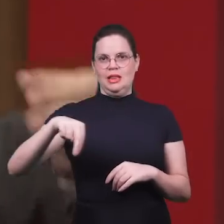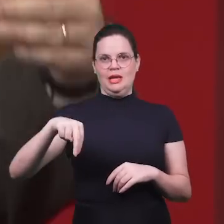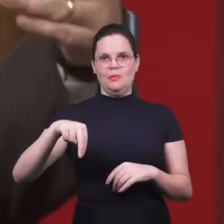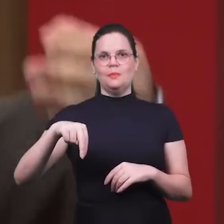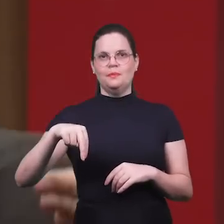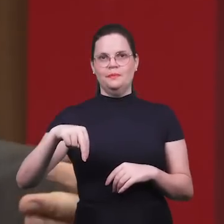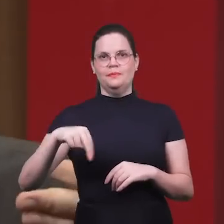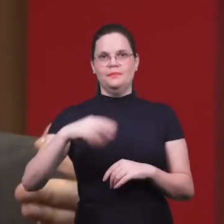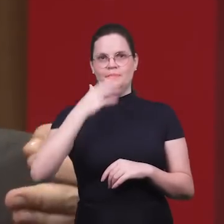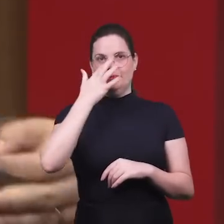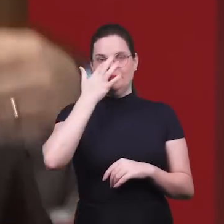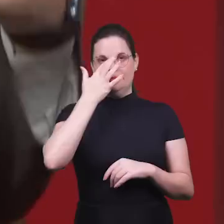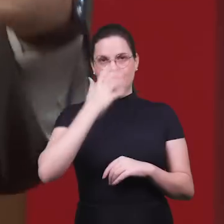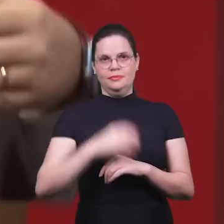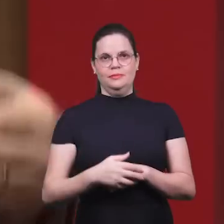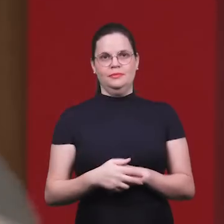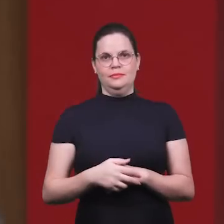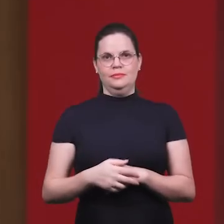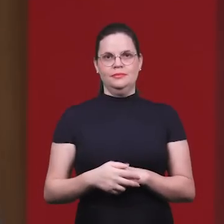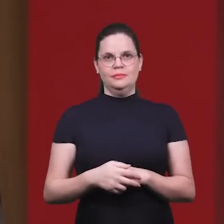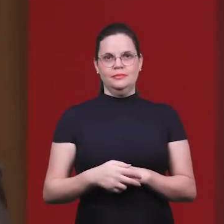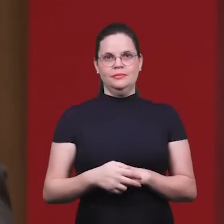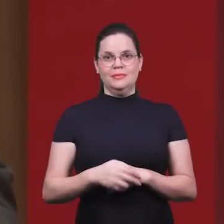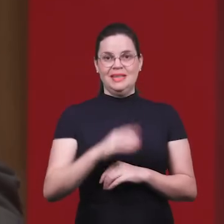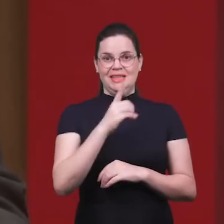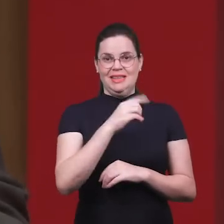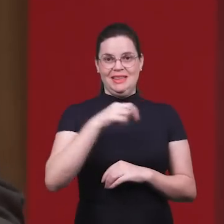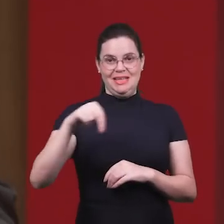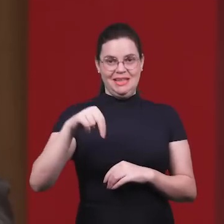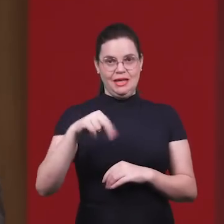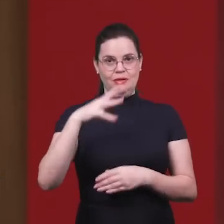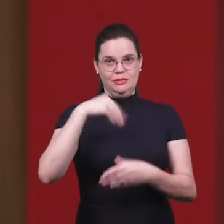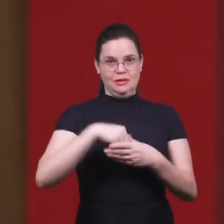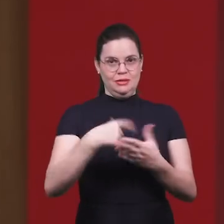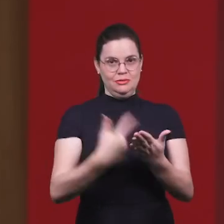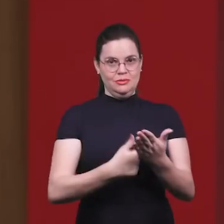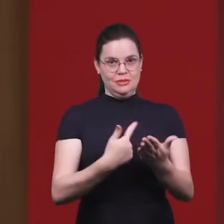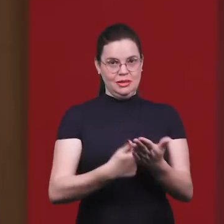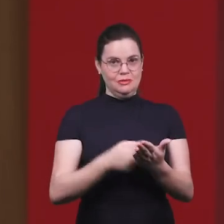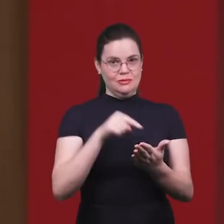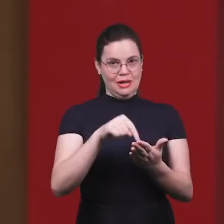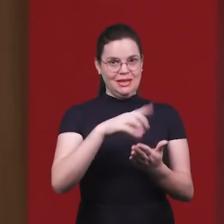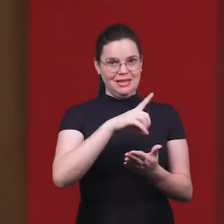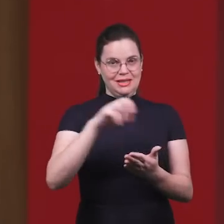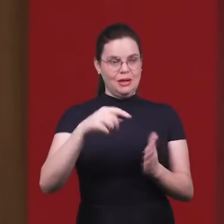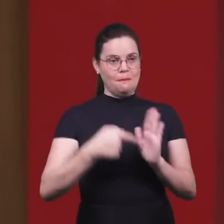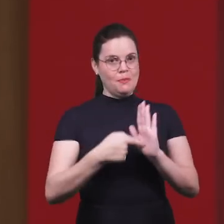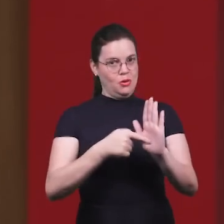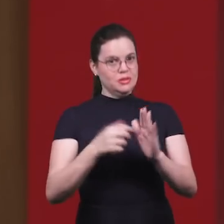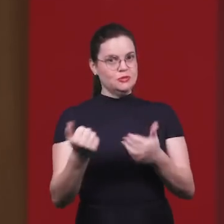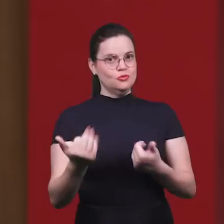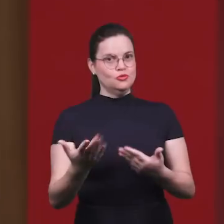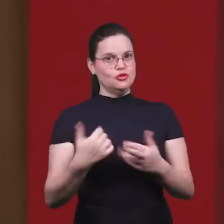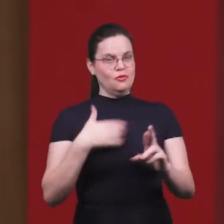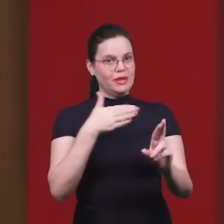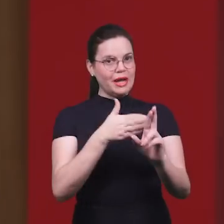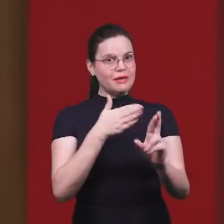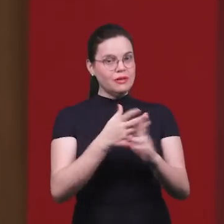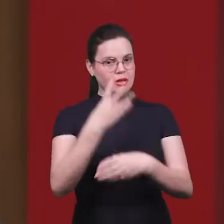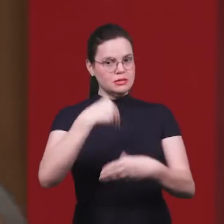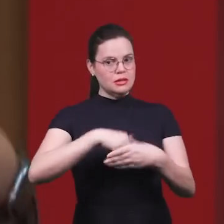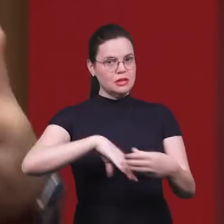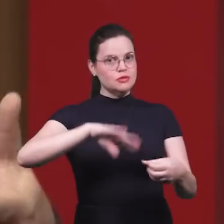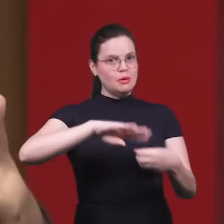era referência profissional onde ele estava. E isso, o jovem, muito bom, muito bom. O jovem, ele pode ter esse